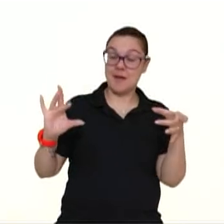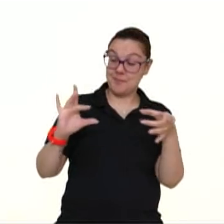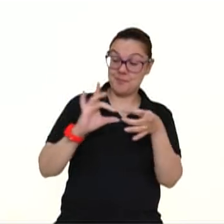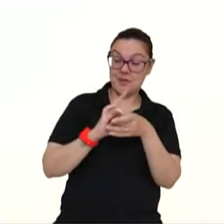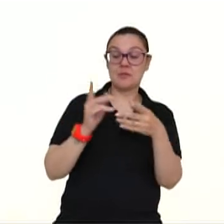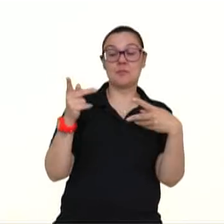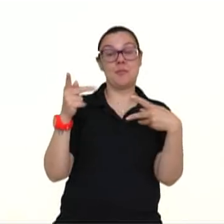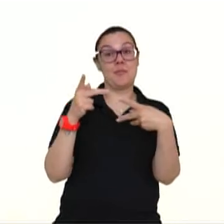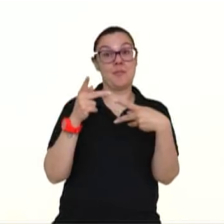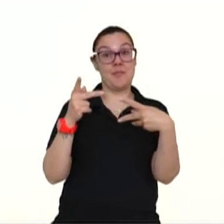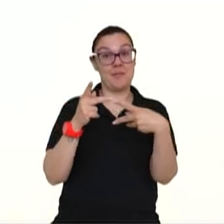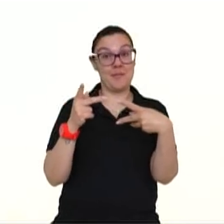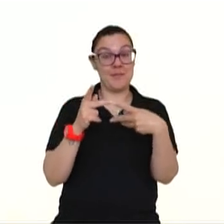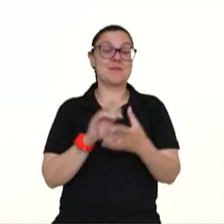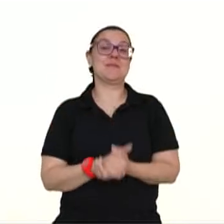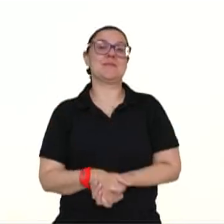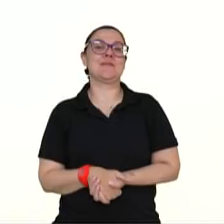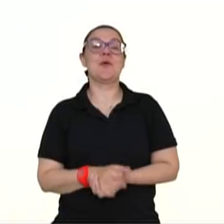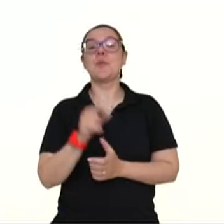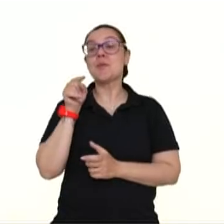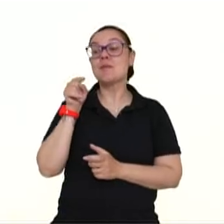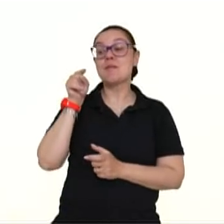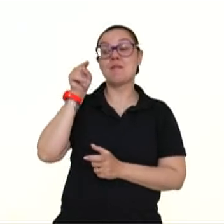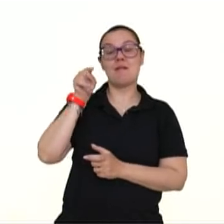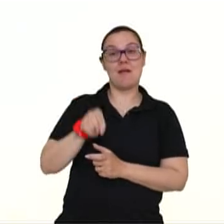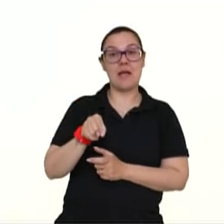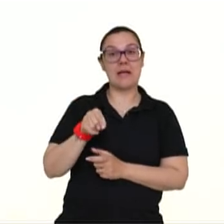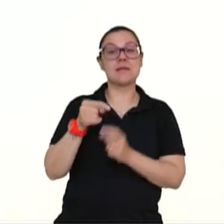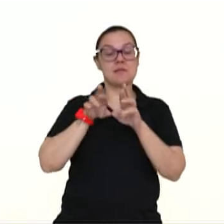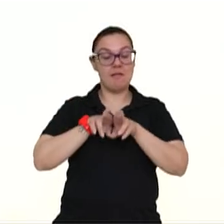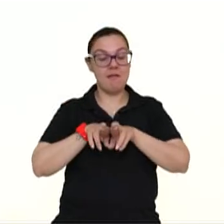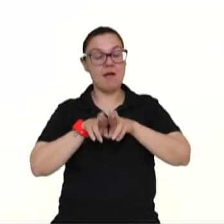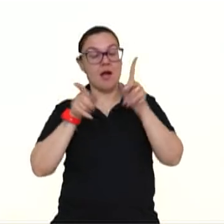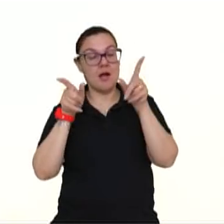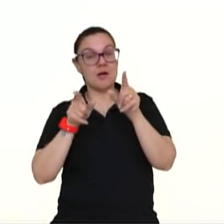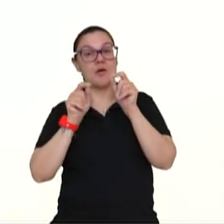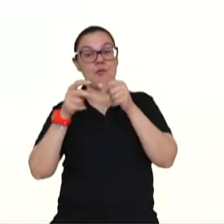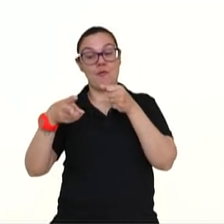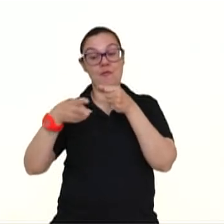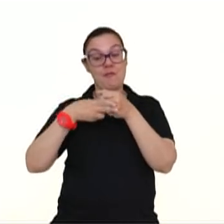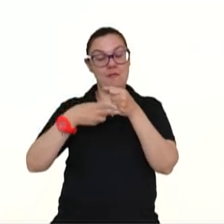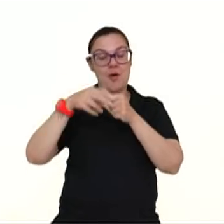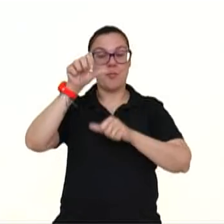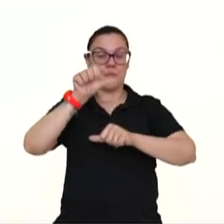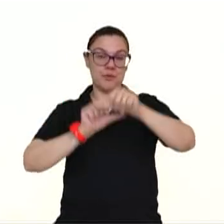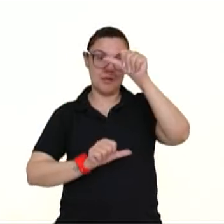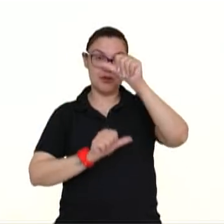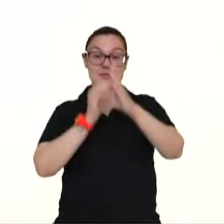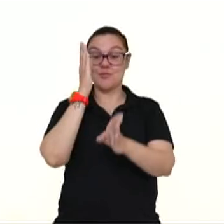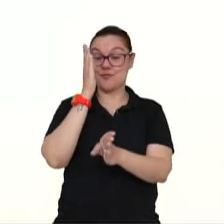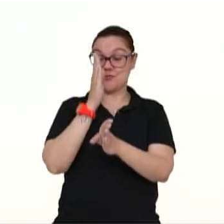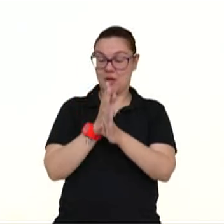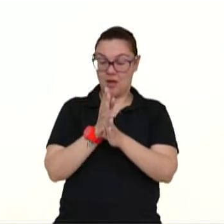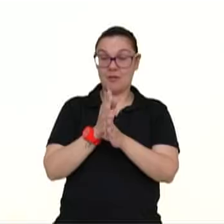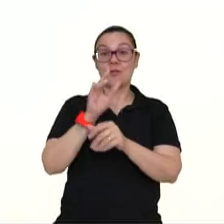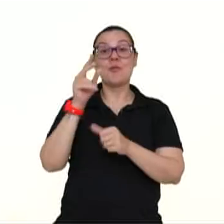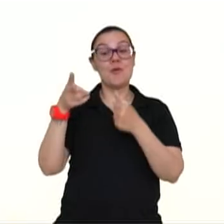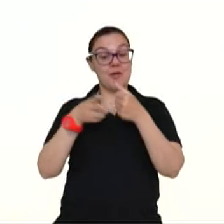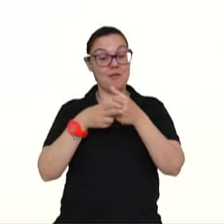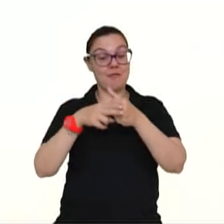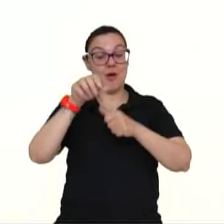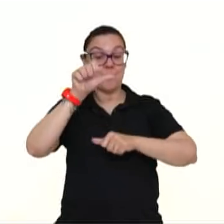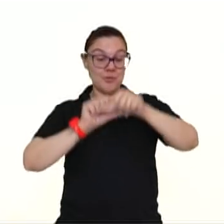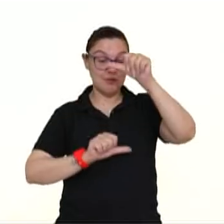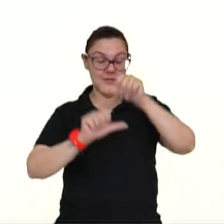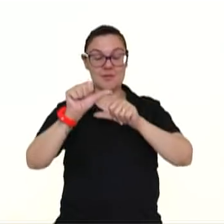com preposição. Então, essa é a diferença do verbo transitivo direto e do verbo